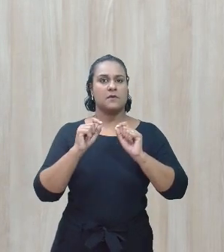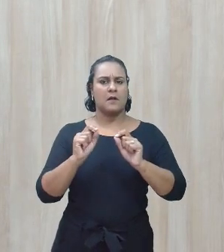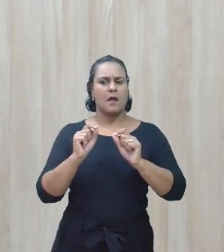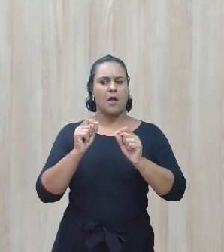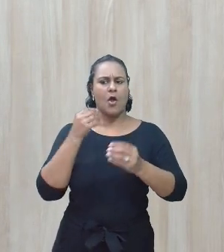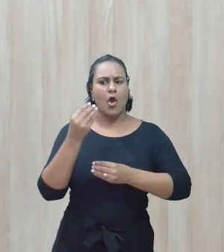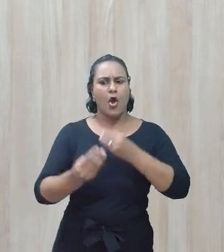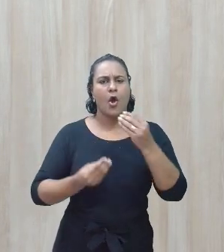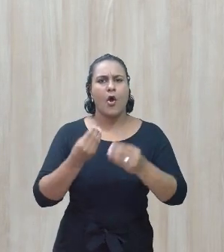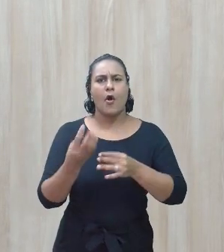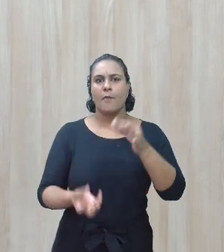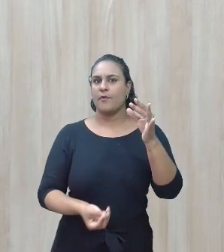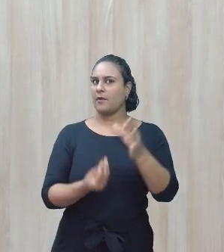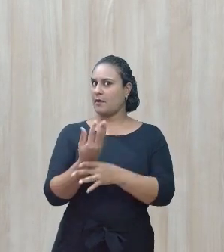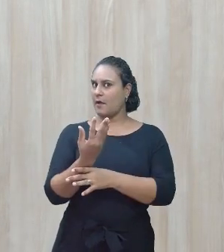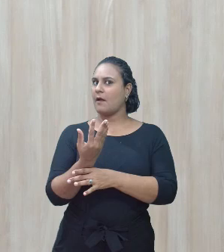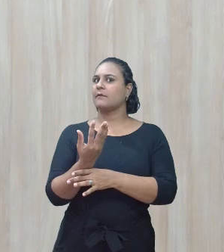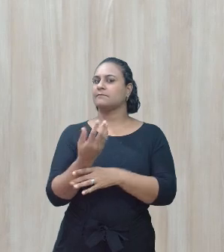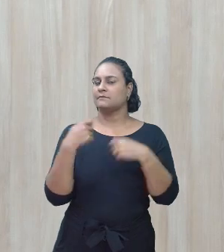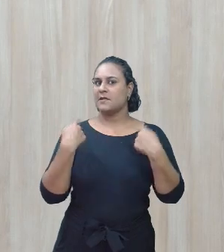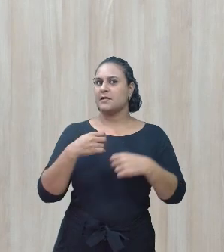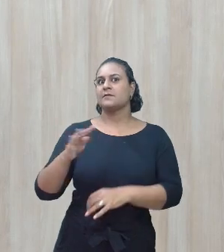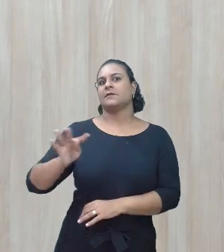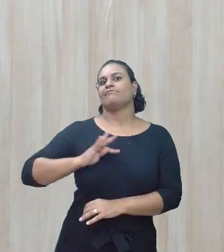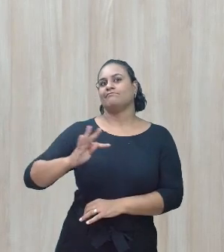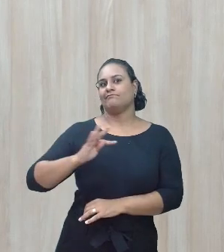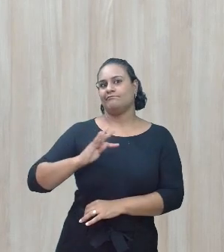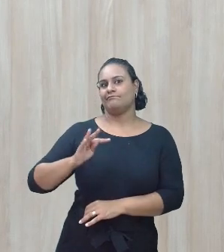desse gráfico exige um pouquinho de técnica. E aqui eu